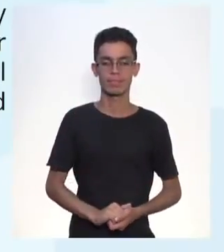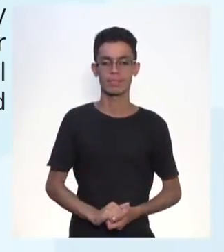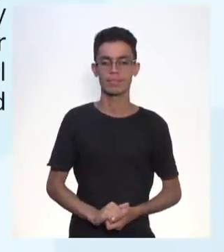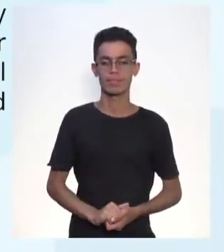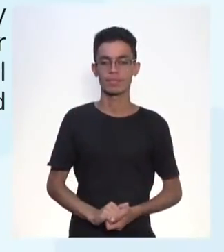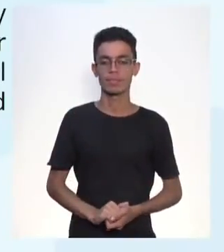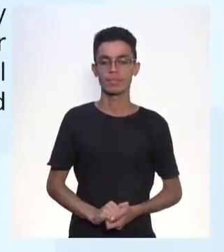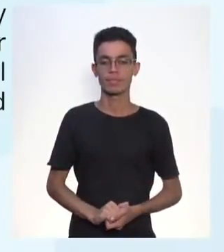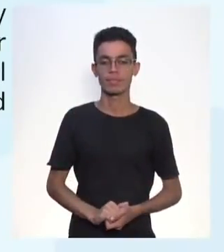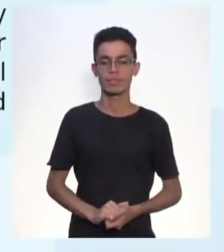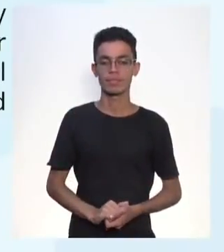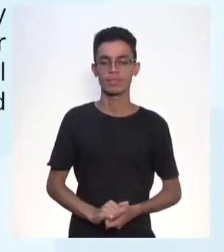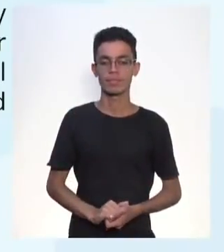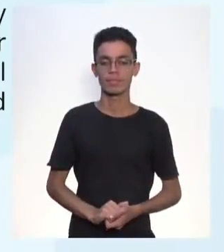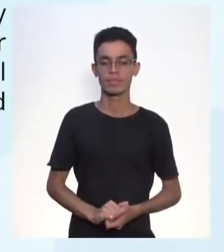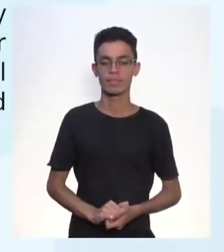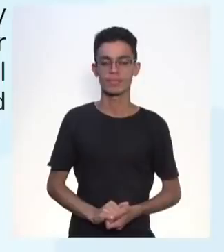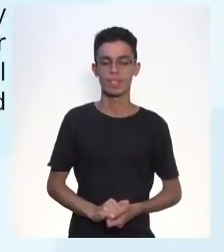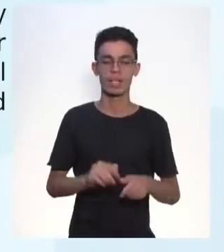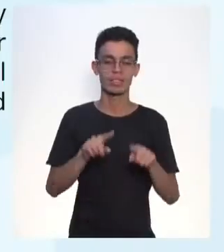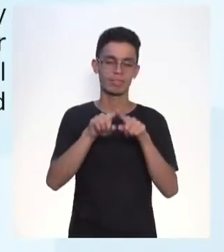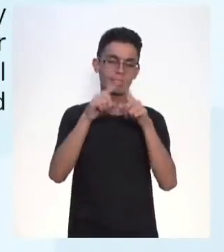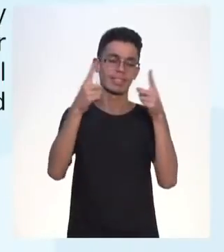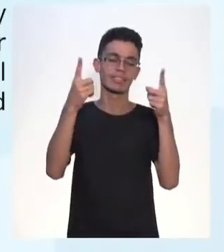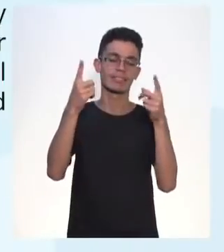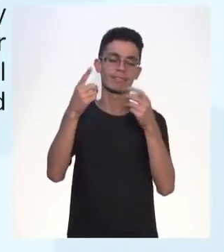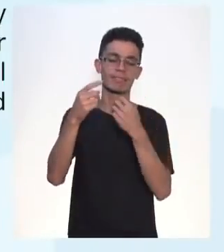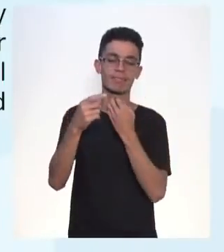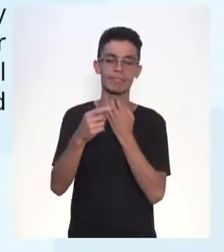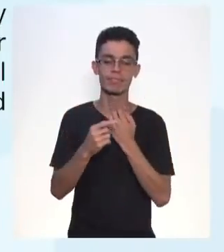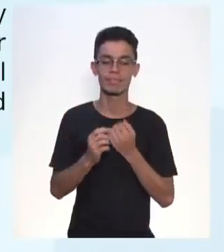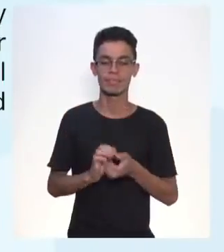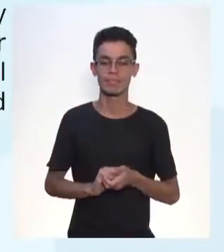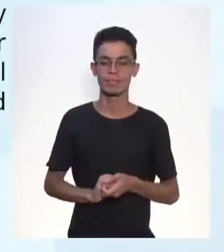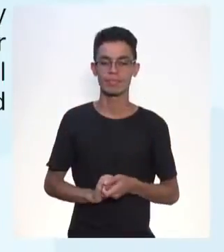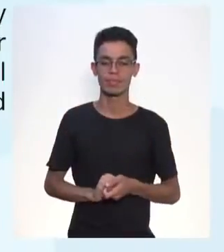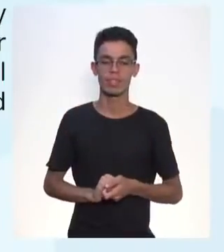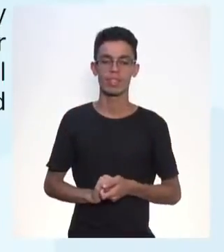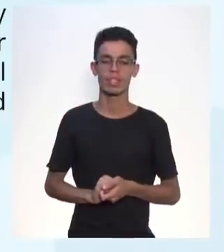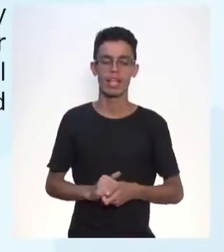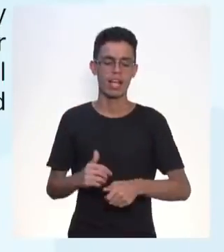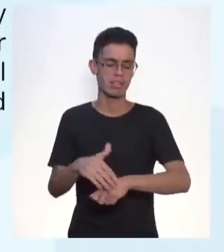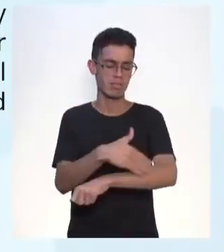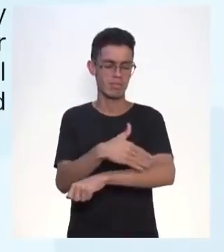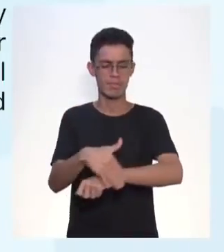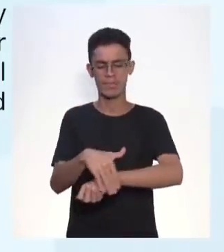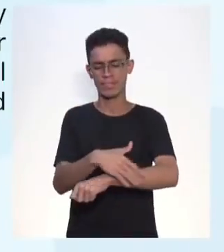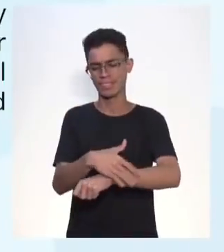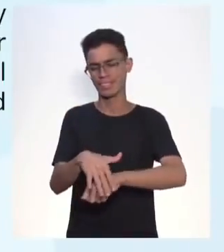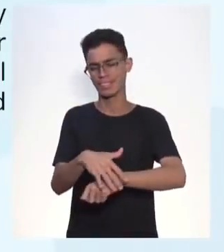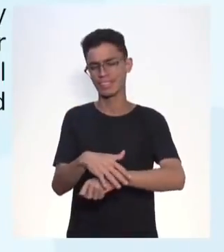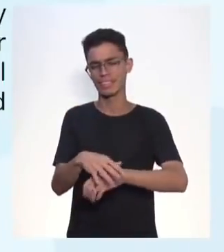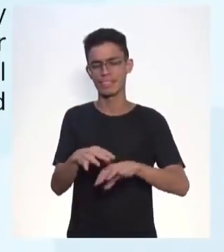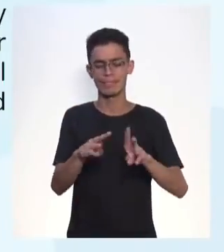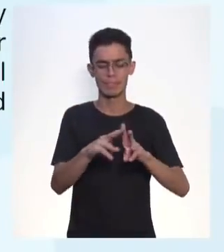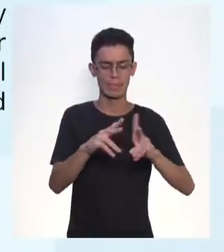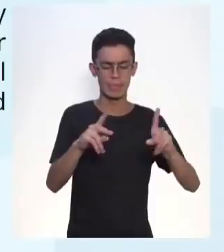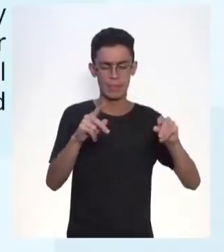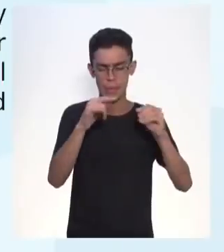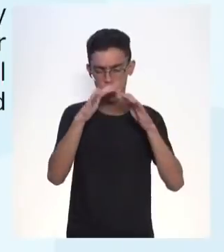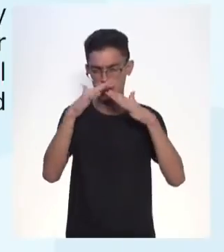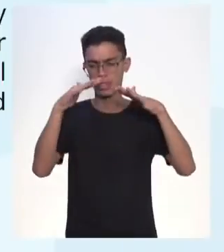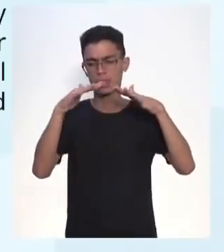Indica contraste, como a gente já viu. Então, mas a estrada ou a rua estava muito dusty, né,